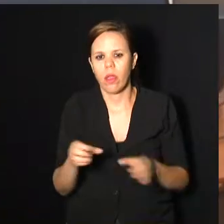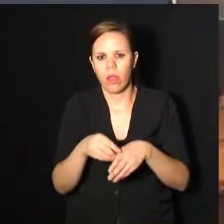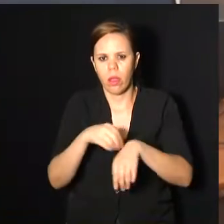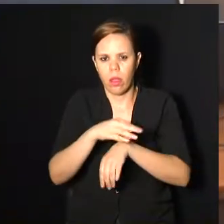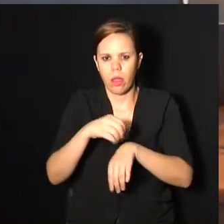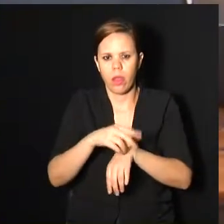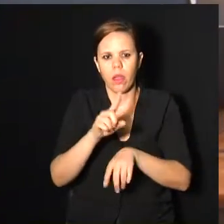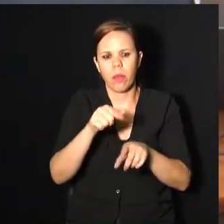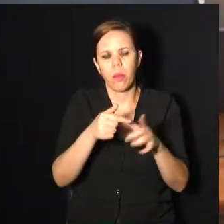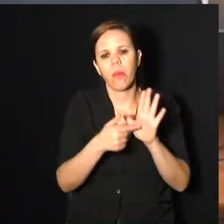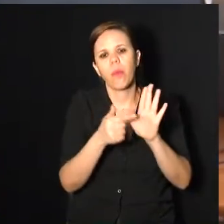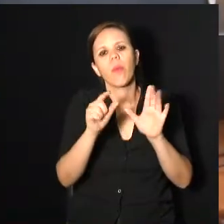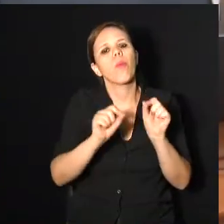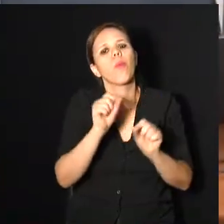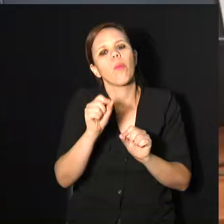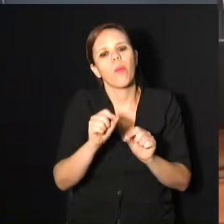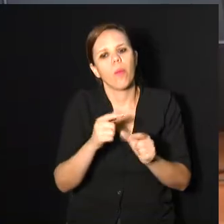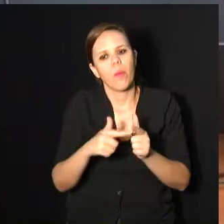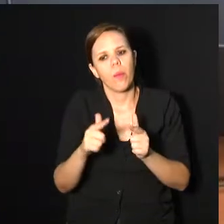Esse problema da